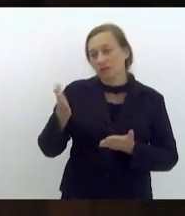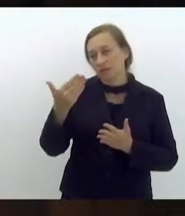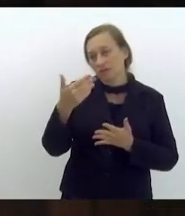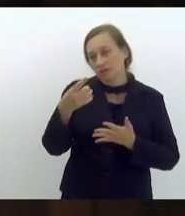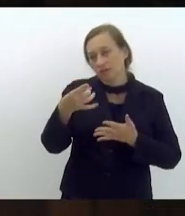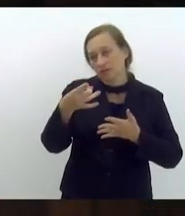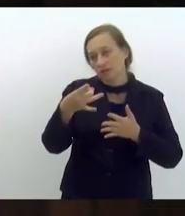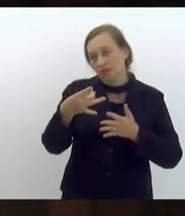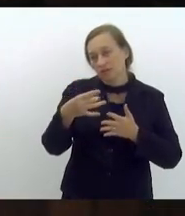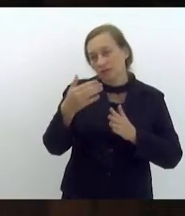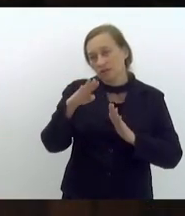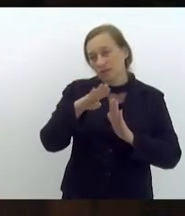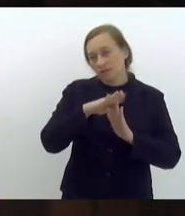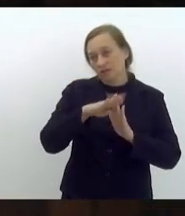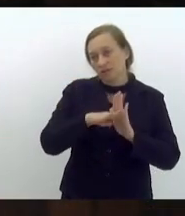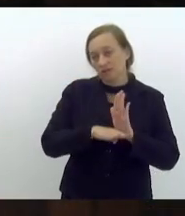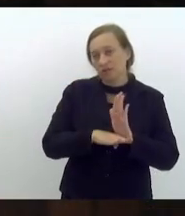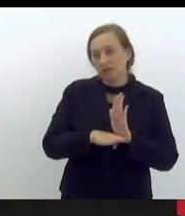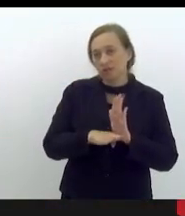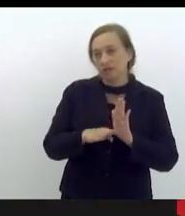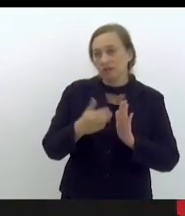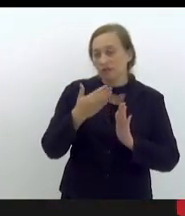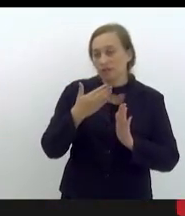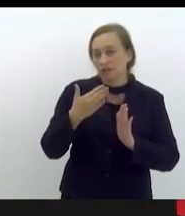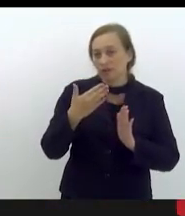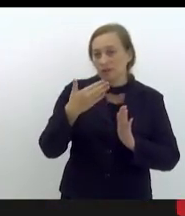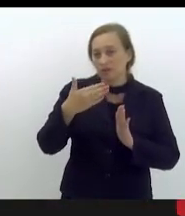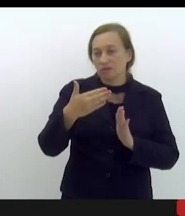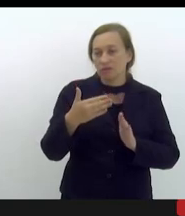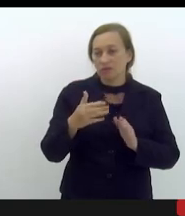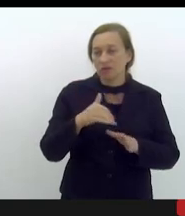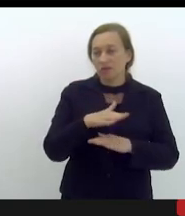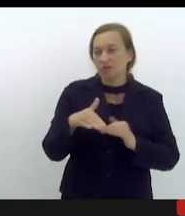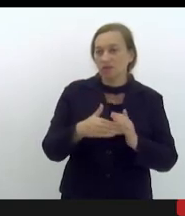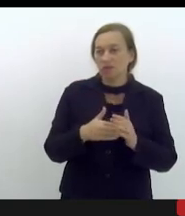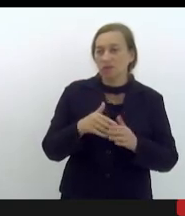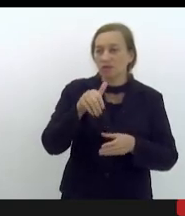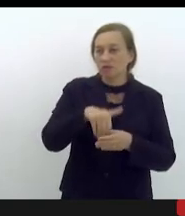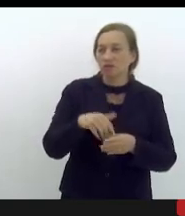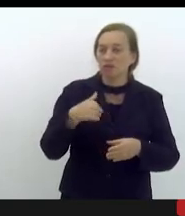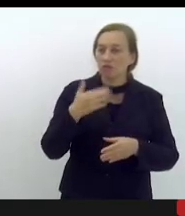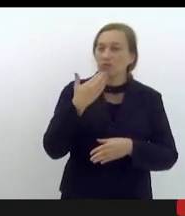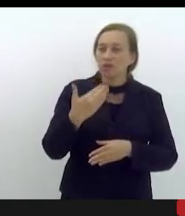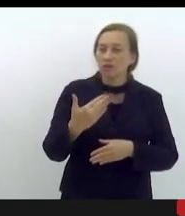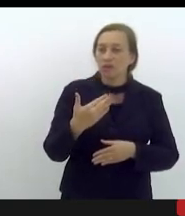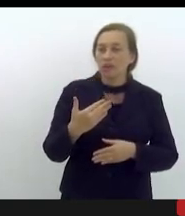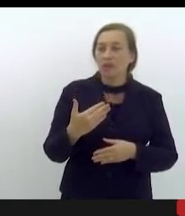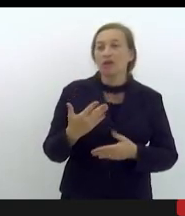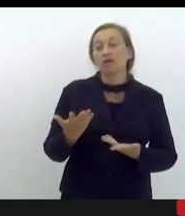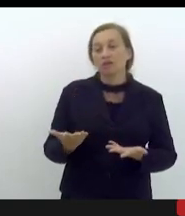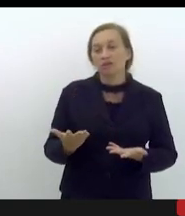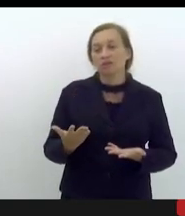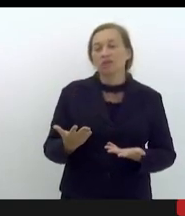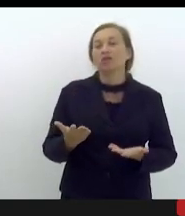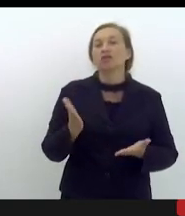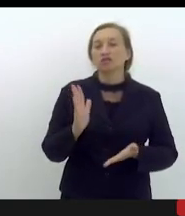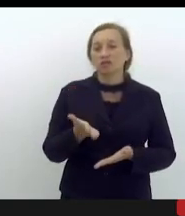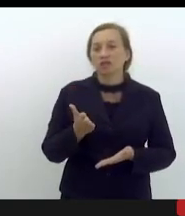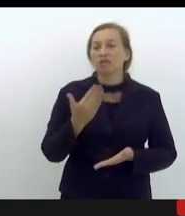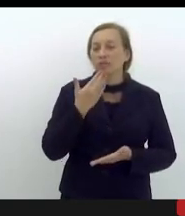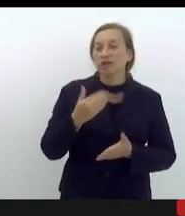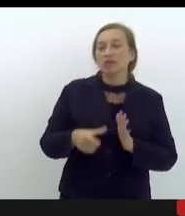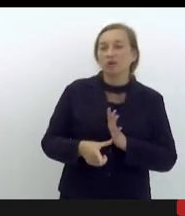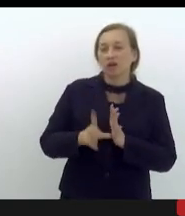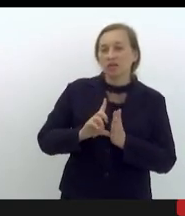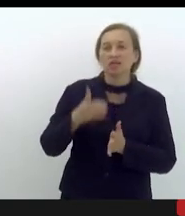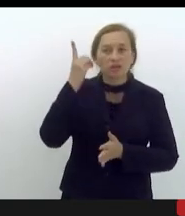ordem que todo mundo aí que ainda tava voltando quando eu pedi os presentes aqui também já tinha pedido um